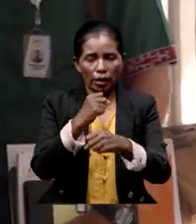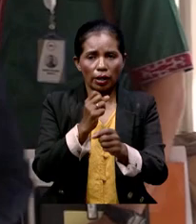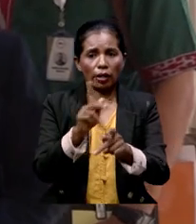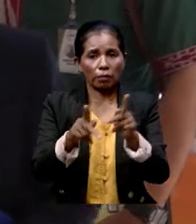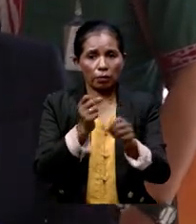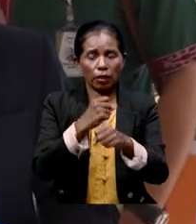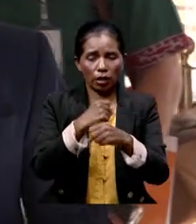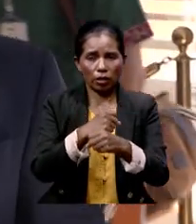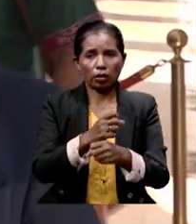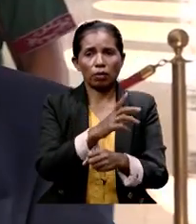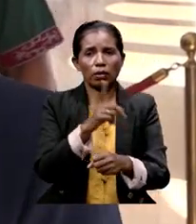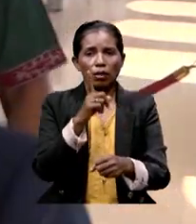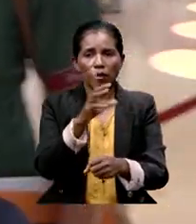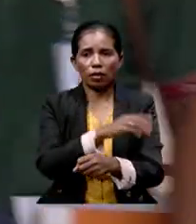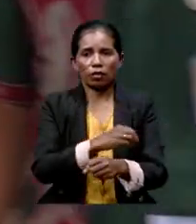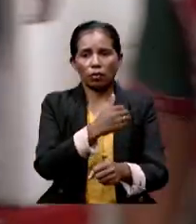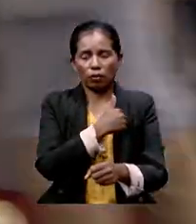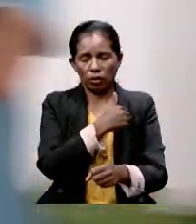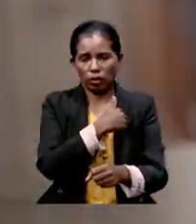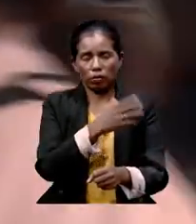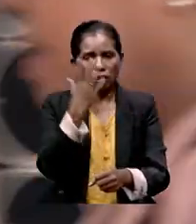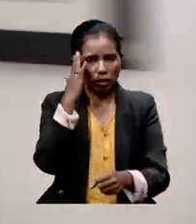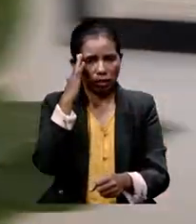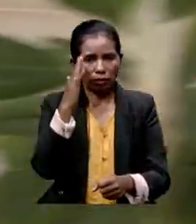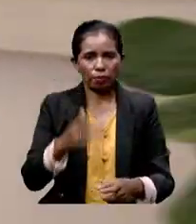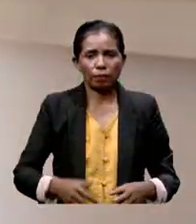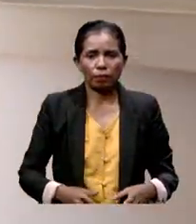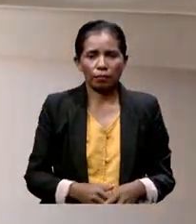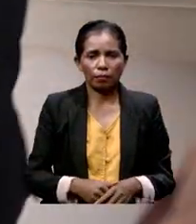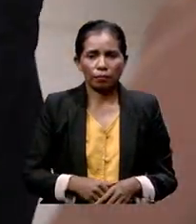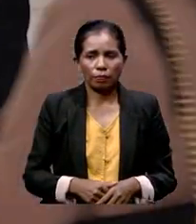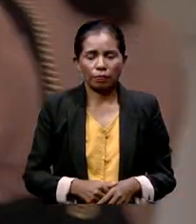nebe iha, mas bem, to agora sedok identifica. Agustino da Costa, Rohimadia, GMN.